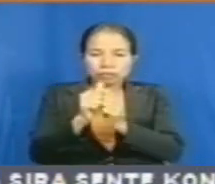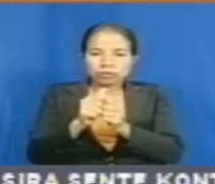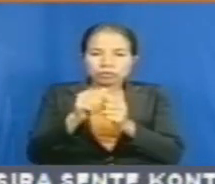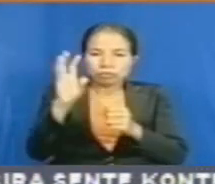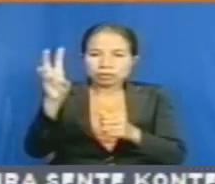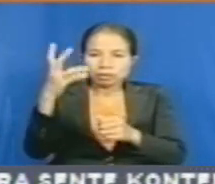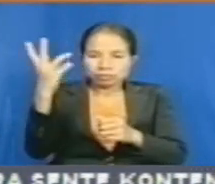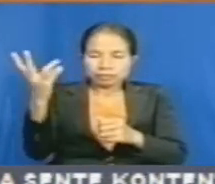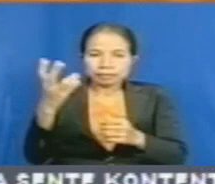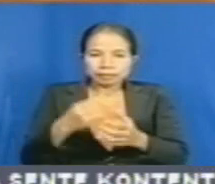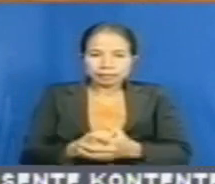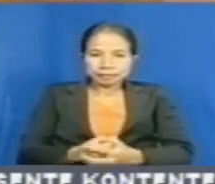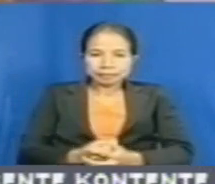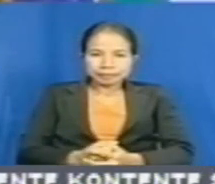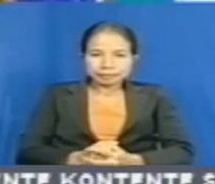Insanulo Resignen.